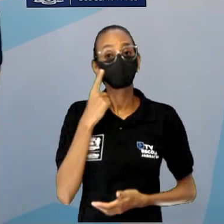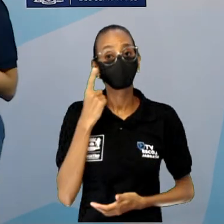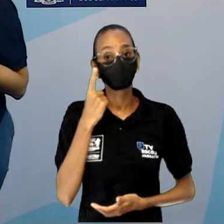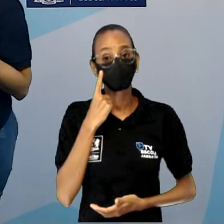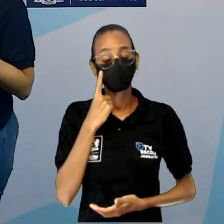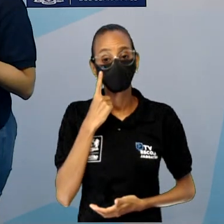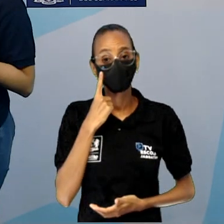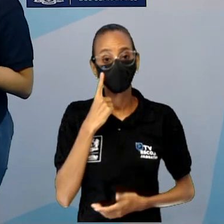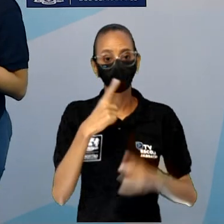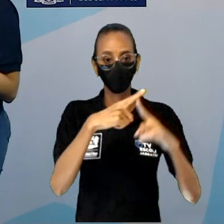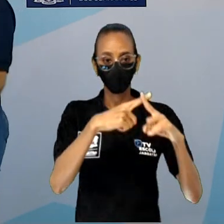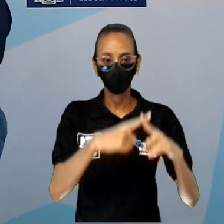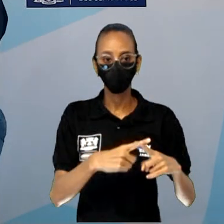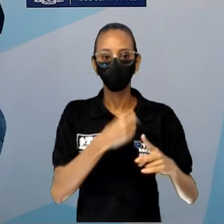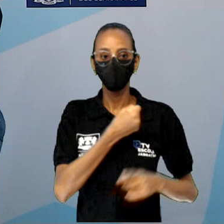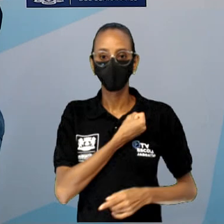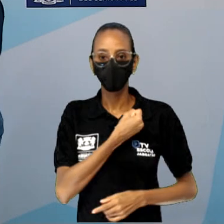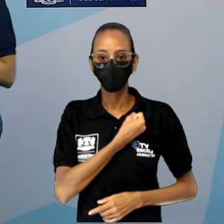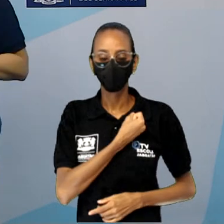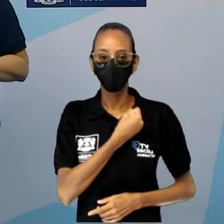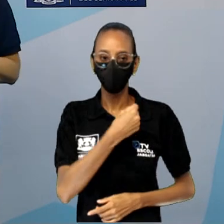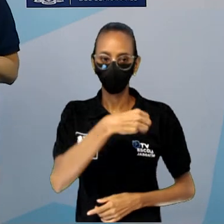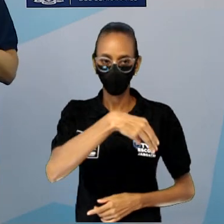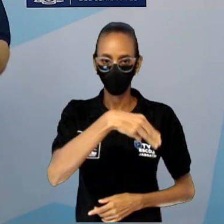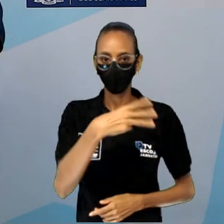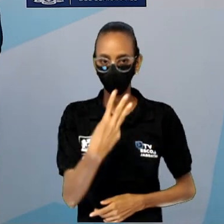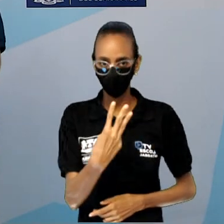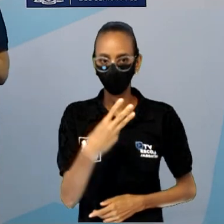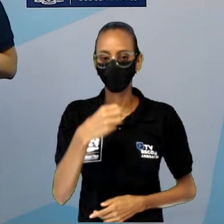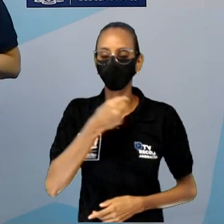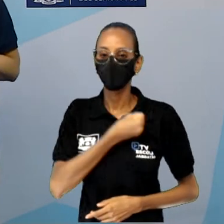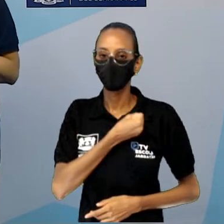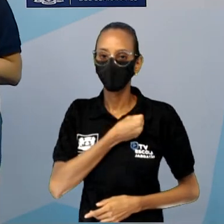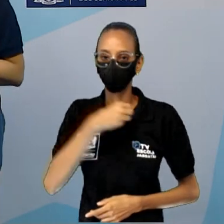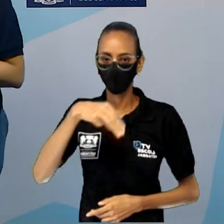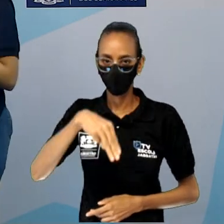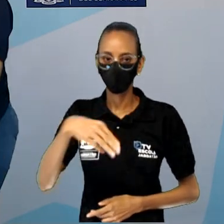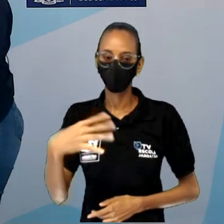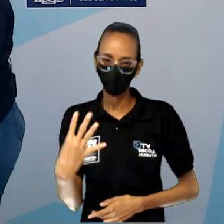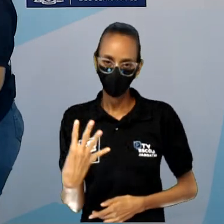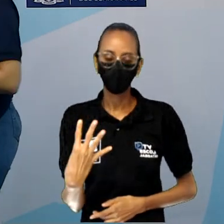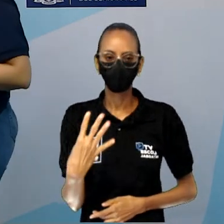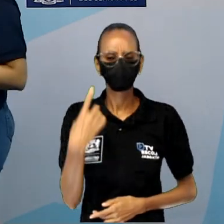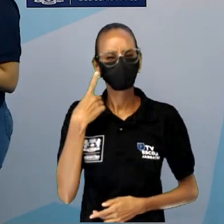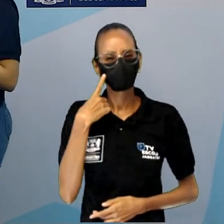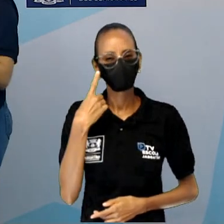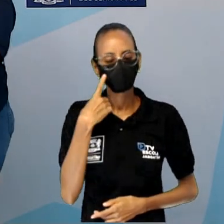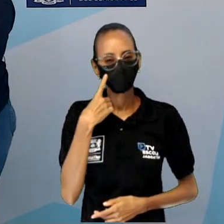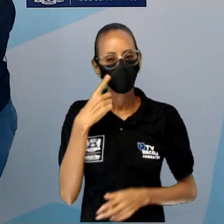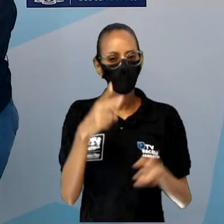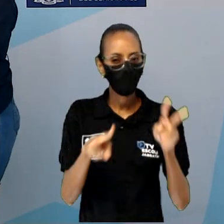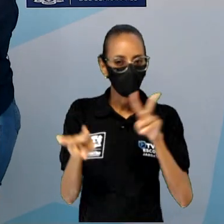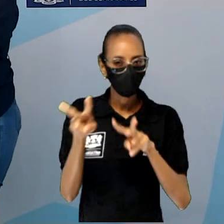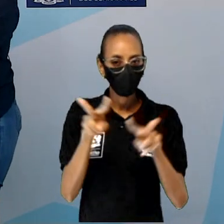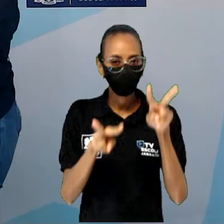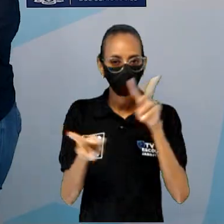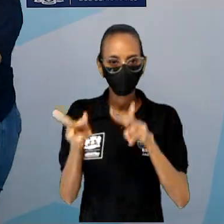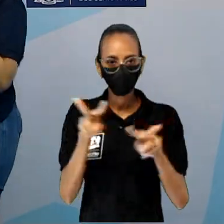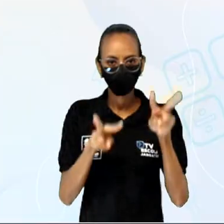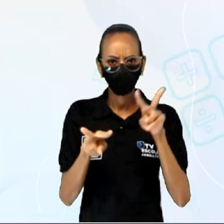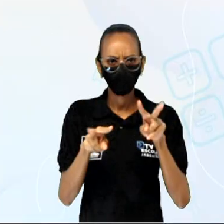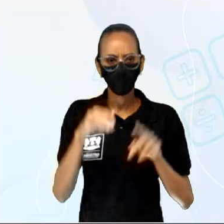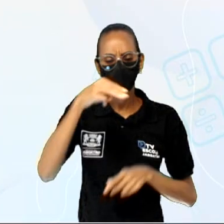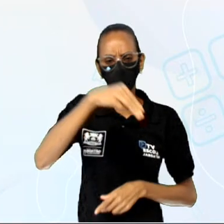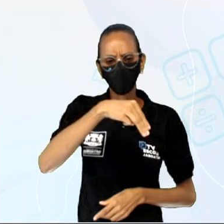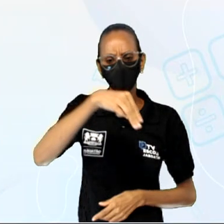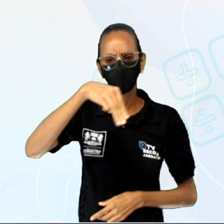os múltiplos do número 3 e os múltiplos do número 4. Então, eu peguei o gancho dessa aula para a gente observar aqui o que é